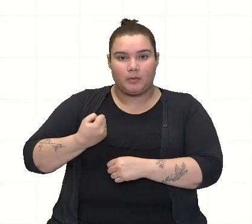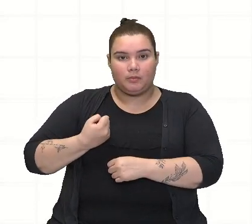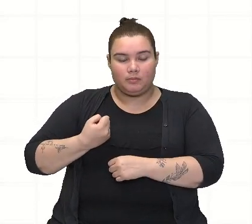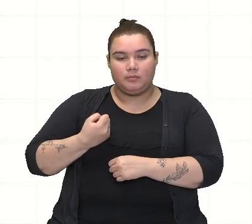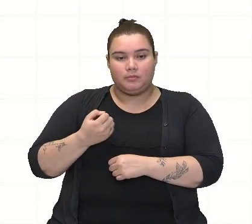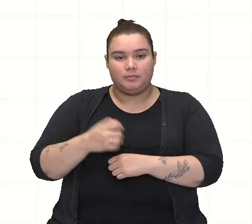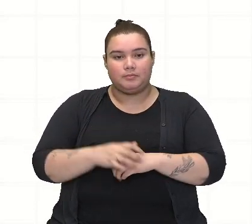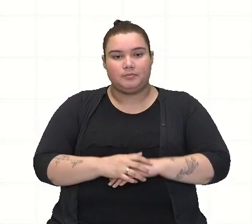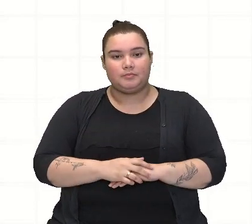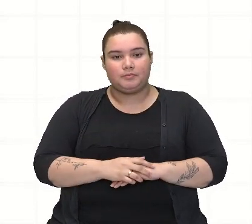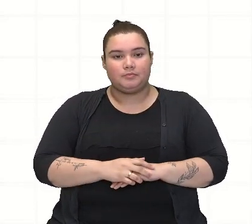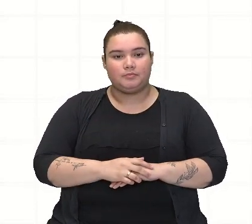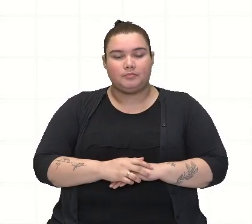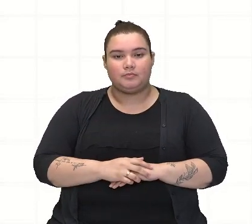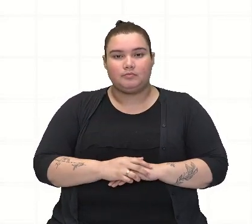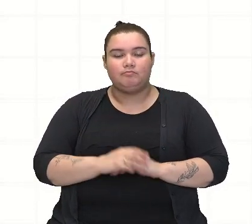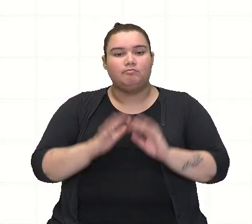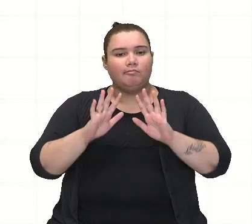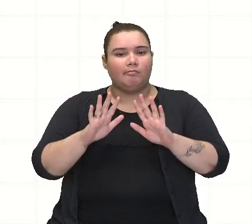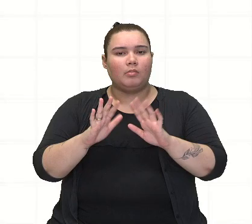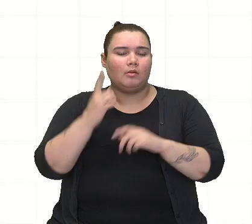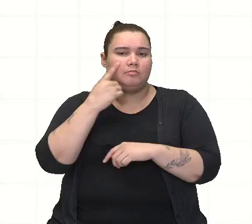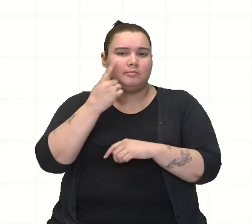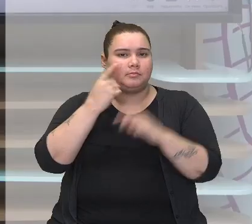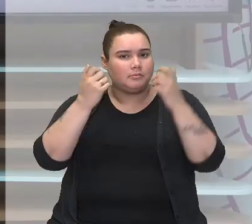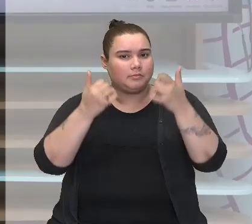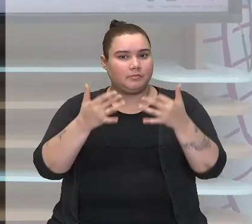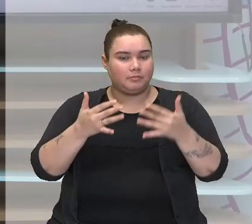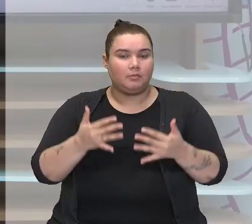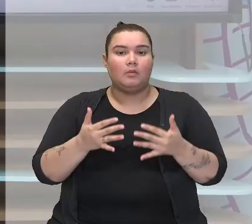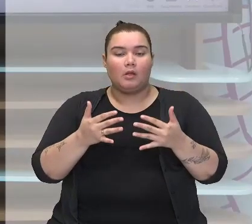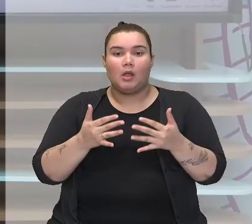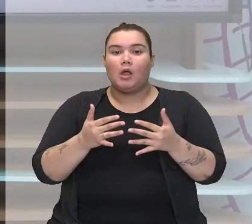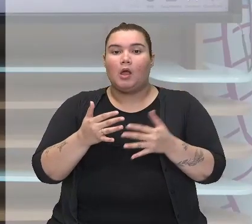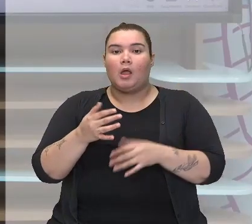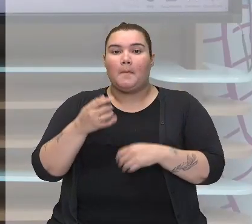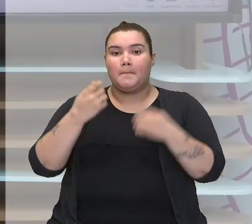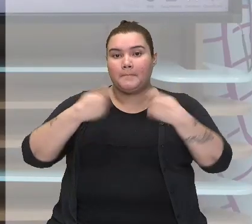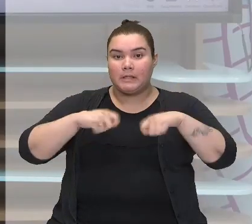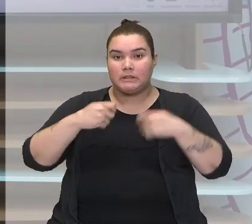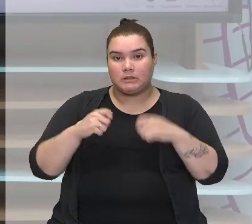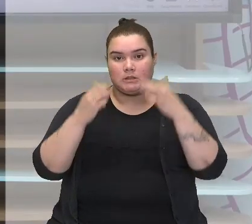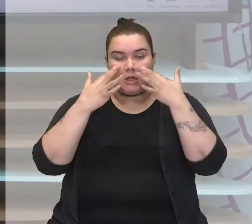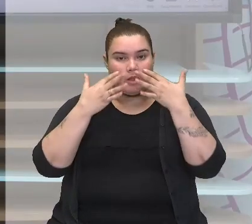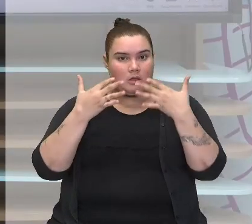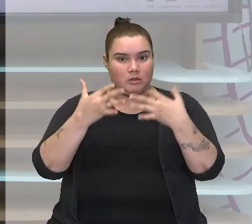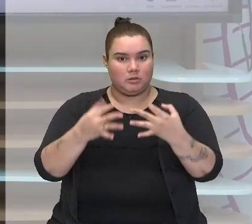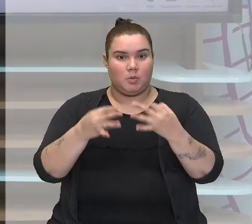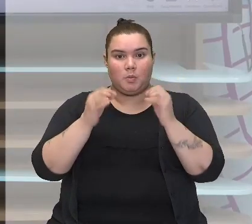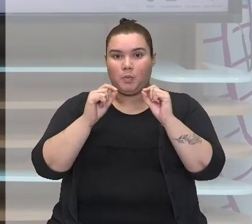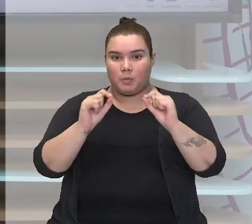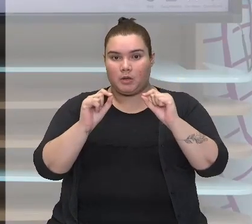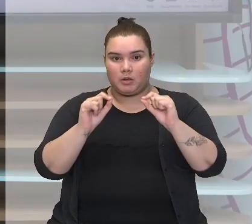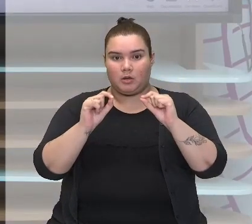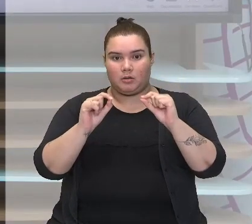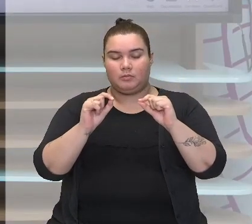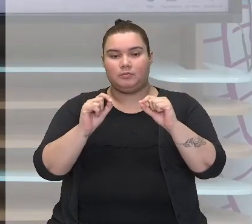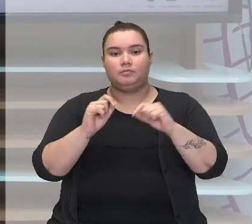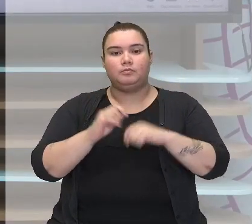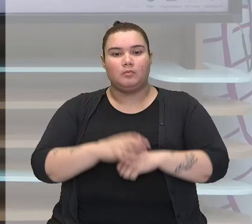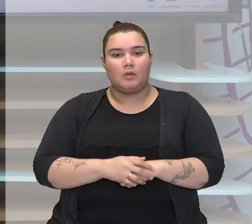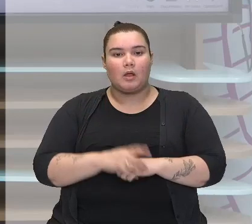bem, olha só, o que nós temos que estar atento é exatamente essa questão